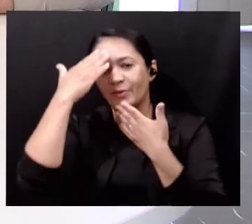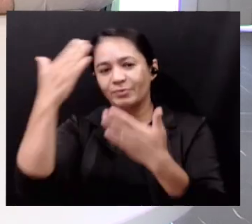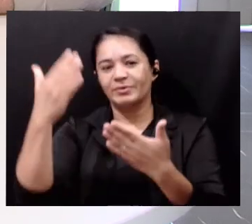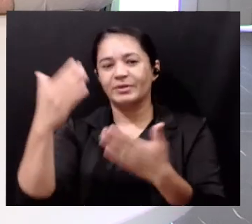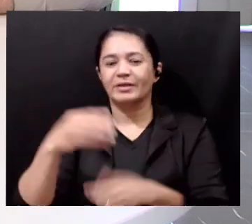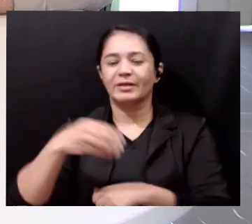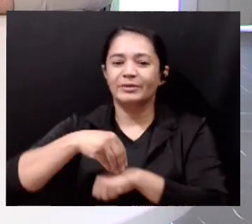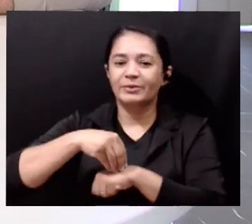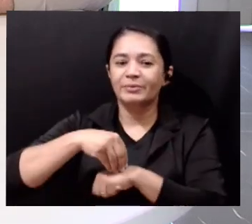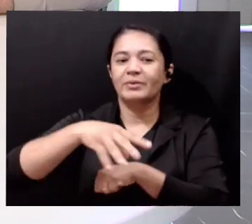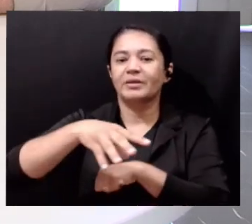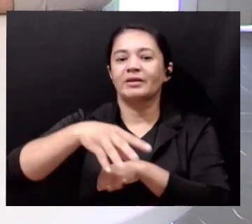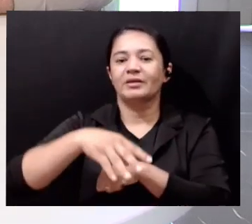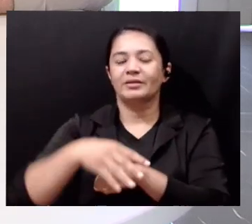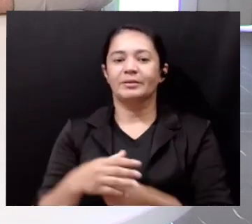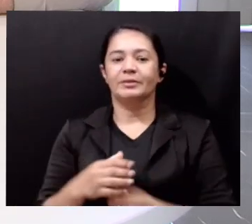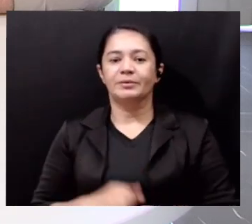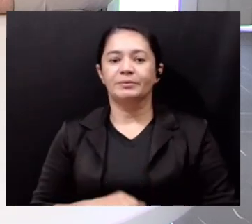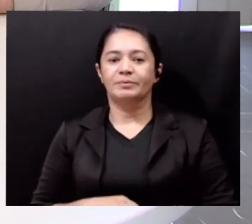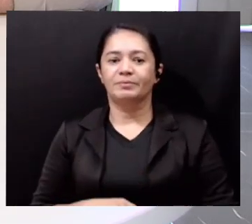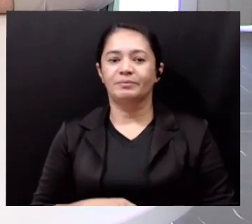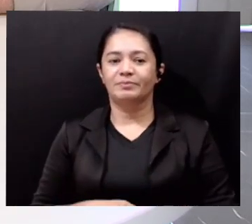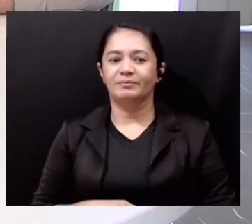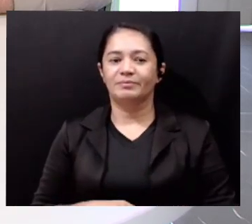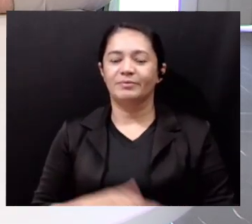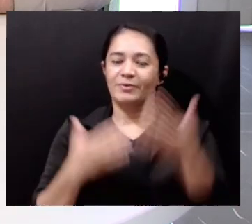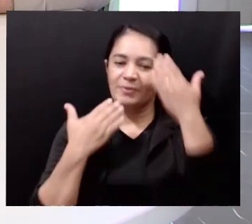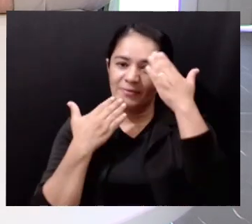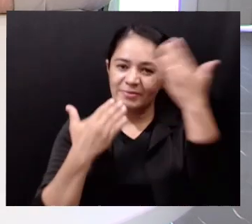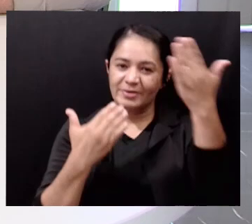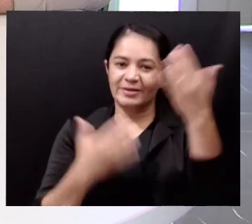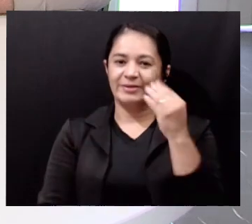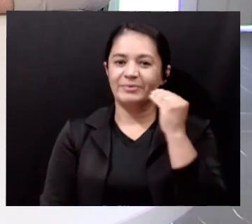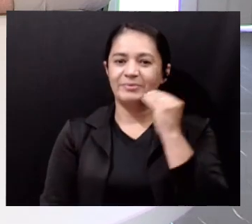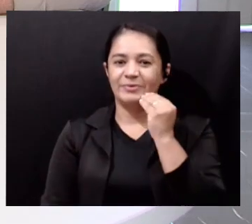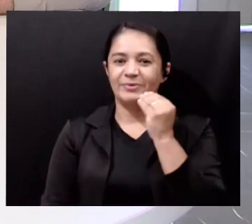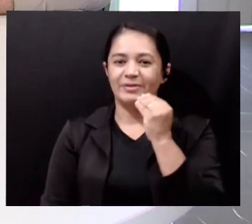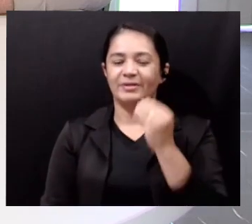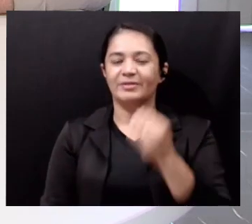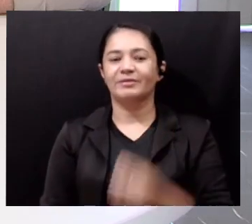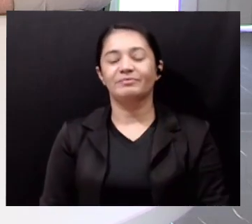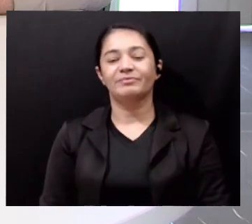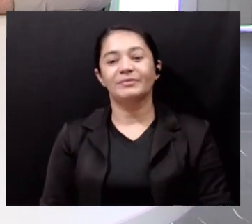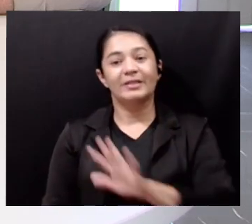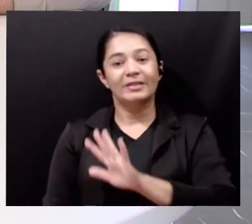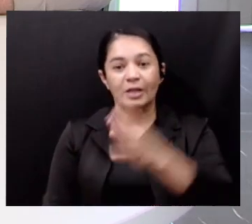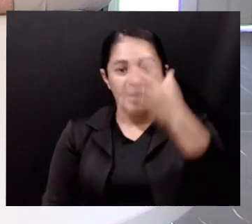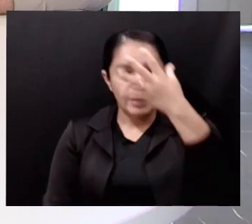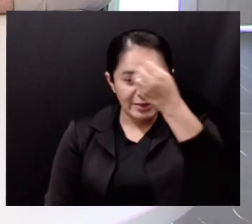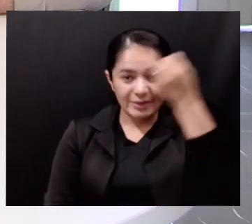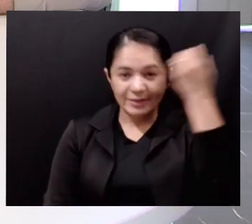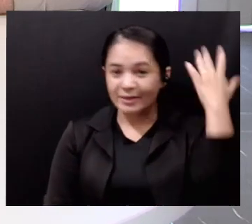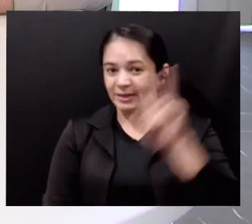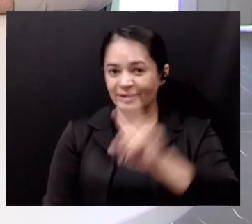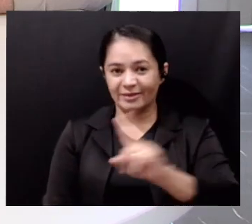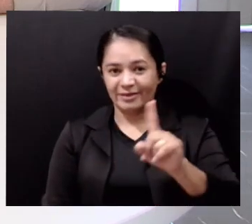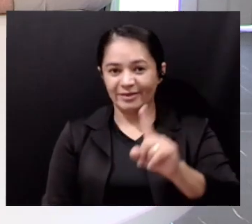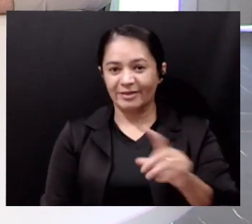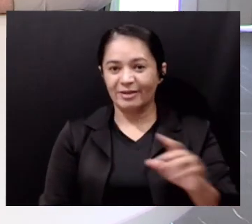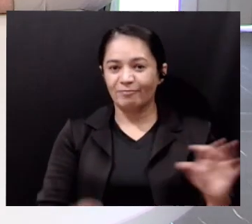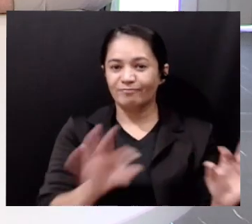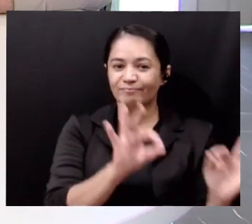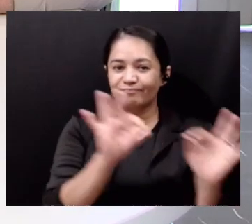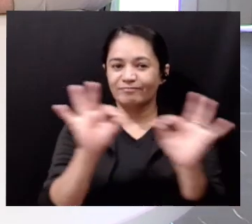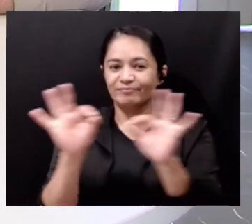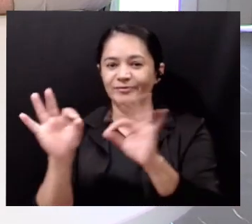né, essas orientações. Muito obrigado pela oportunidade. Ó, pessoal, então não se esqueçam de acompanhar toda a nossa programação no